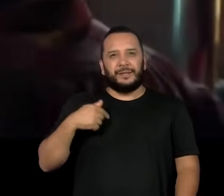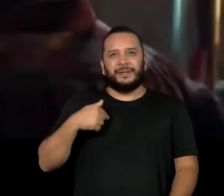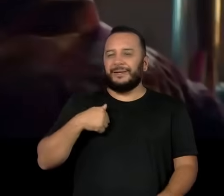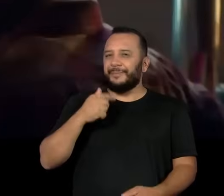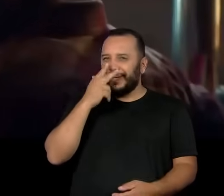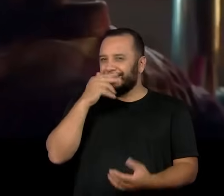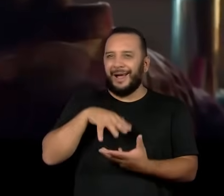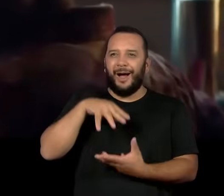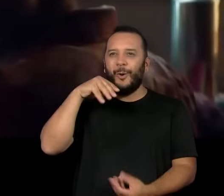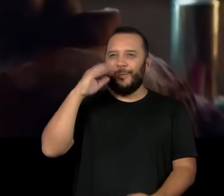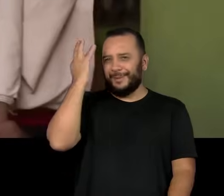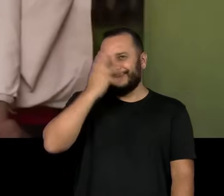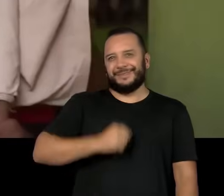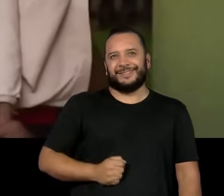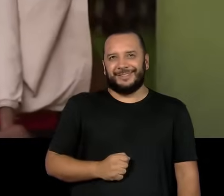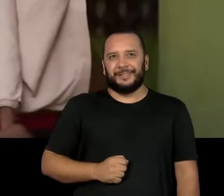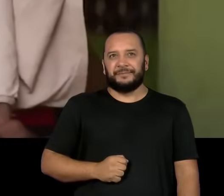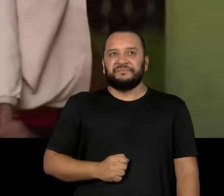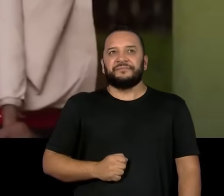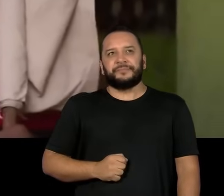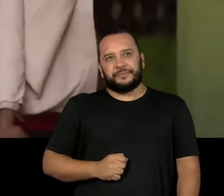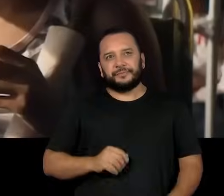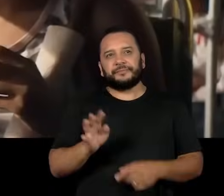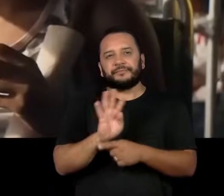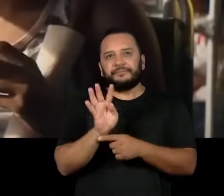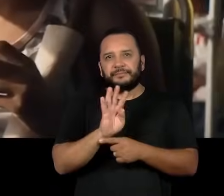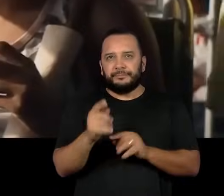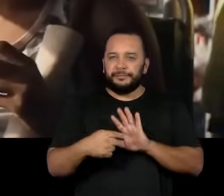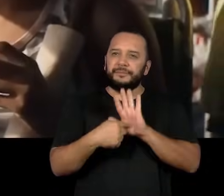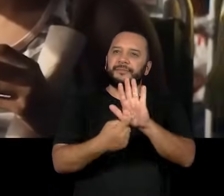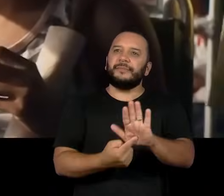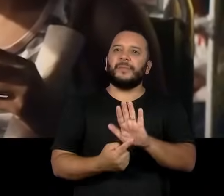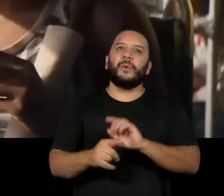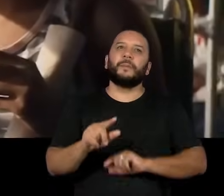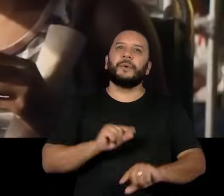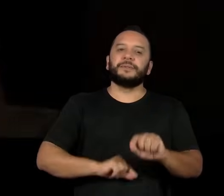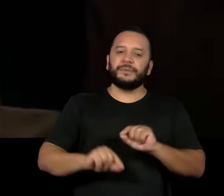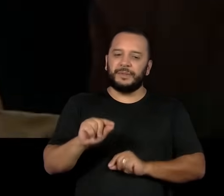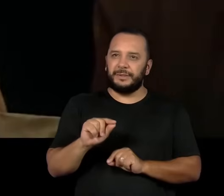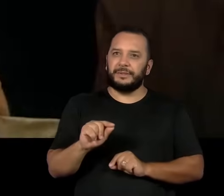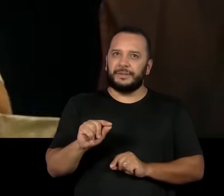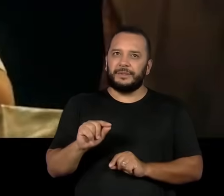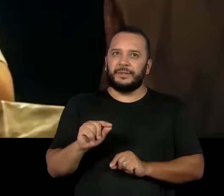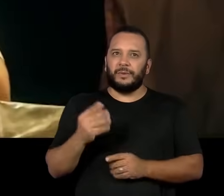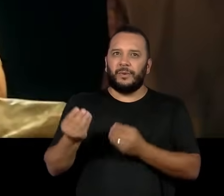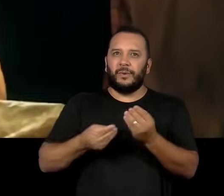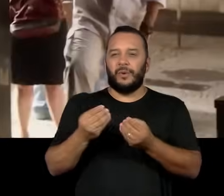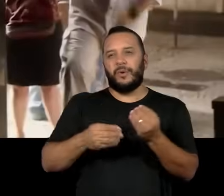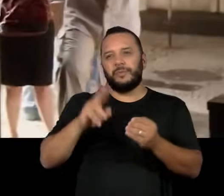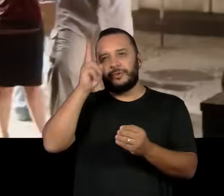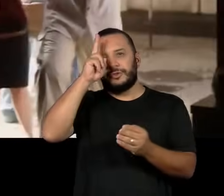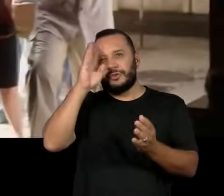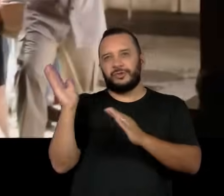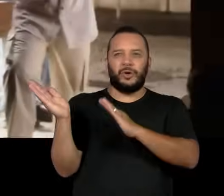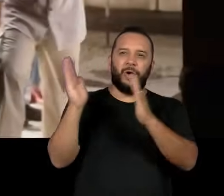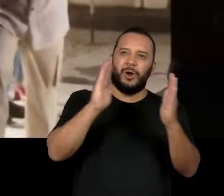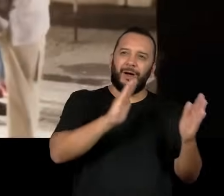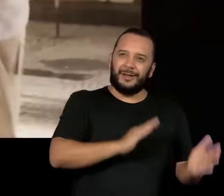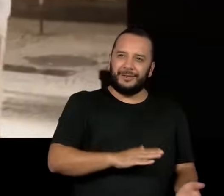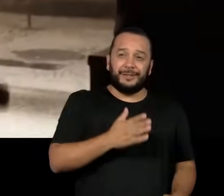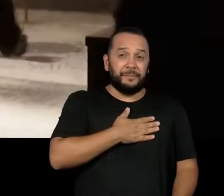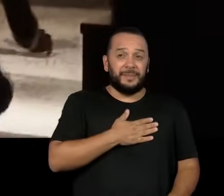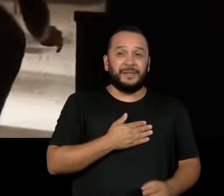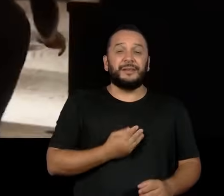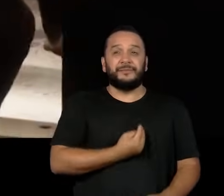que esse filme, ele retrata um pouco do que foi, né, a passagem dele na minha vida, assim, sabe?